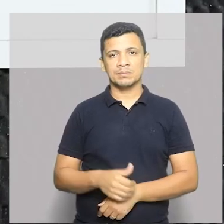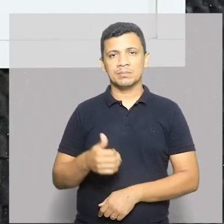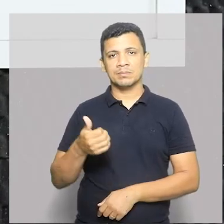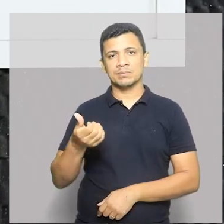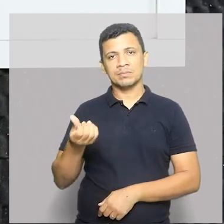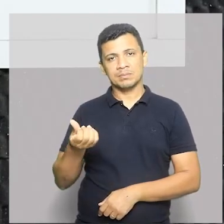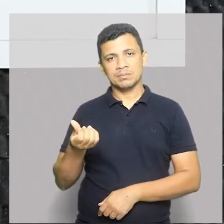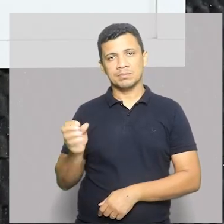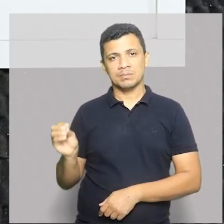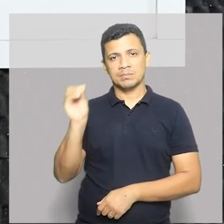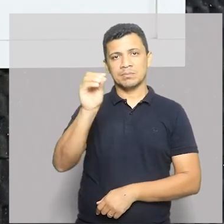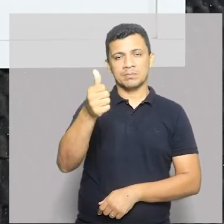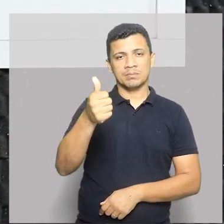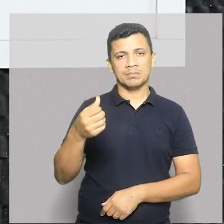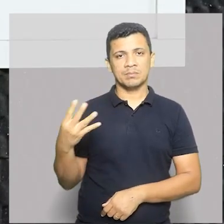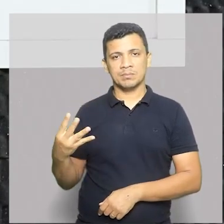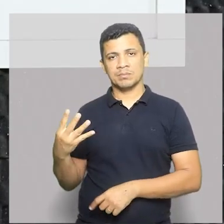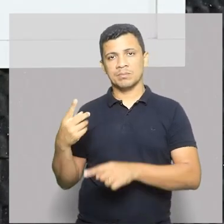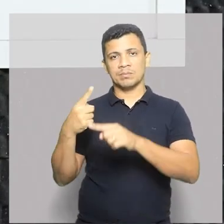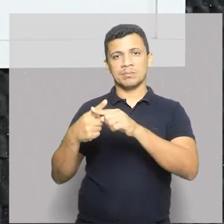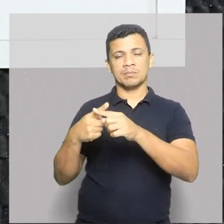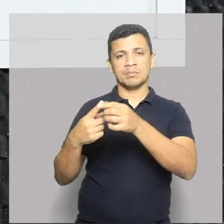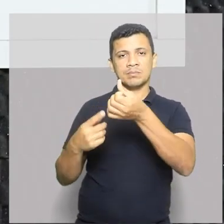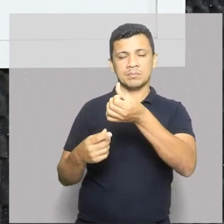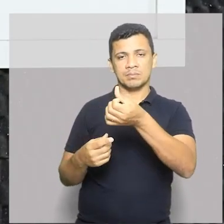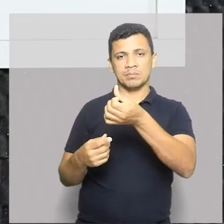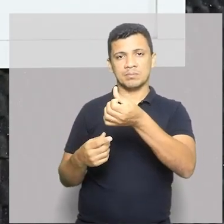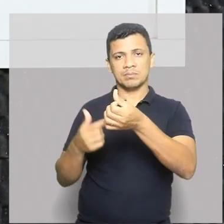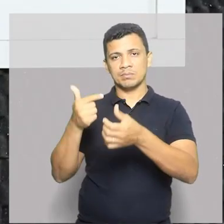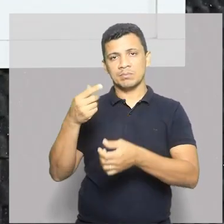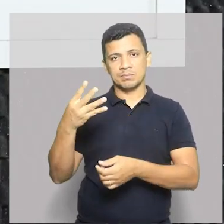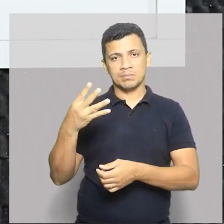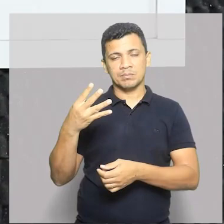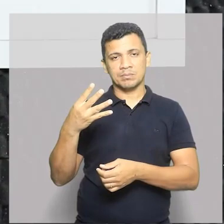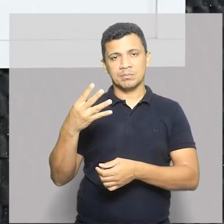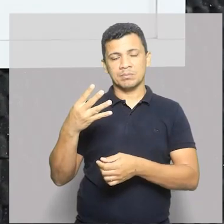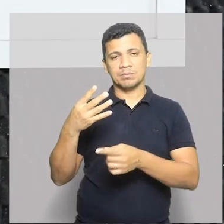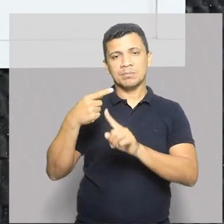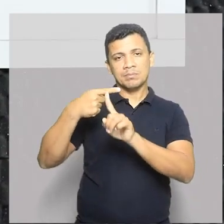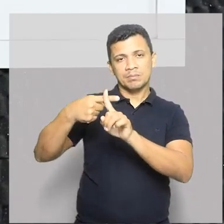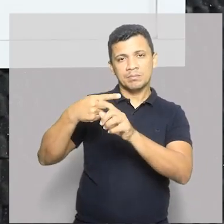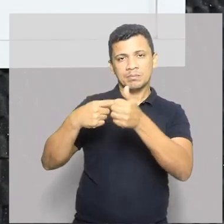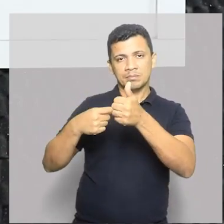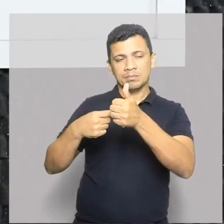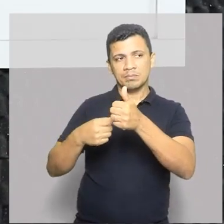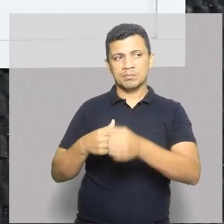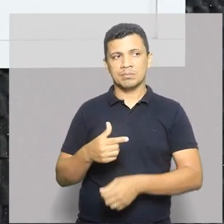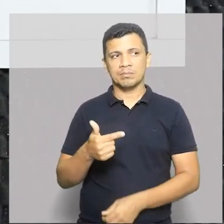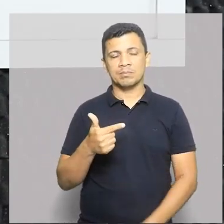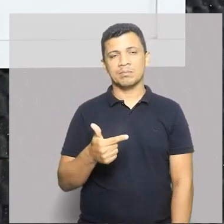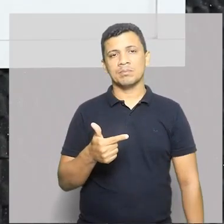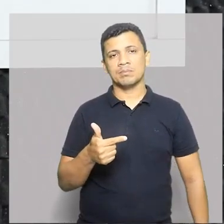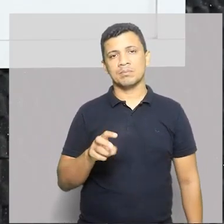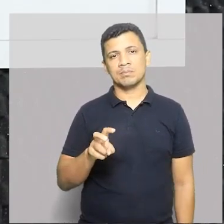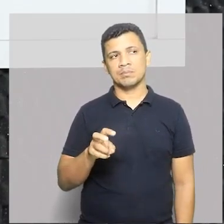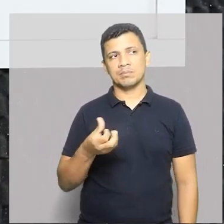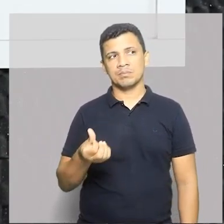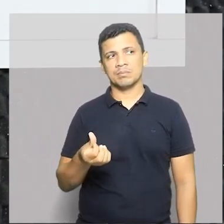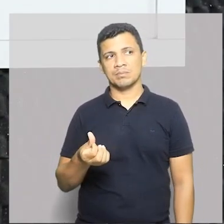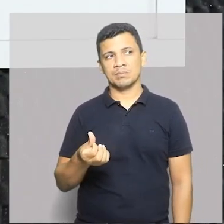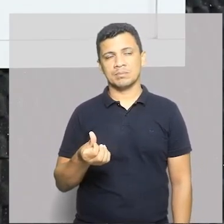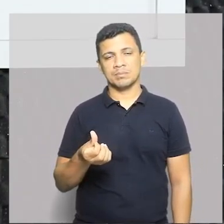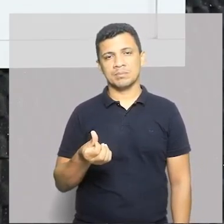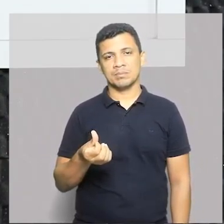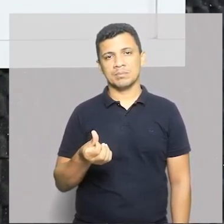4, 16, sobe 1. 4 vezes 6, isso, 24. Muito bem, com 1. Isso, show de bola, tá? Ou